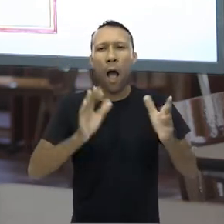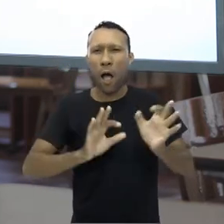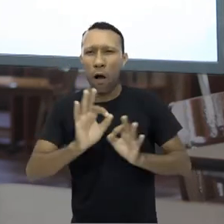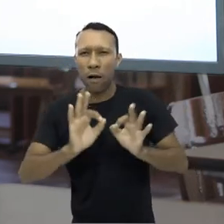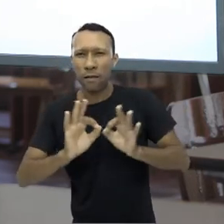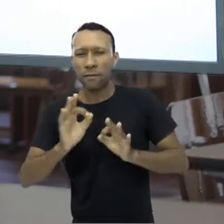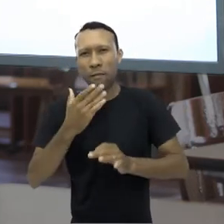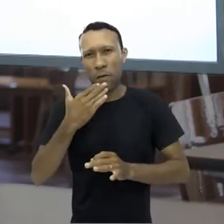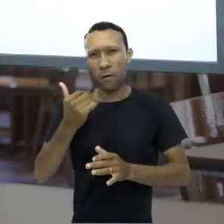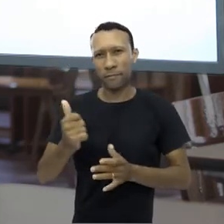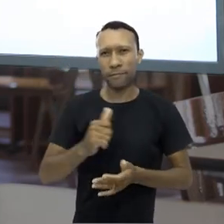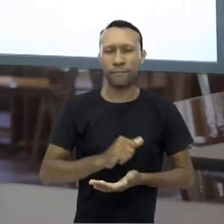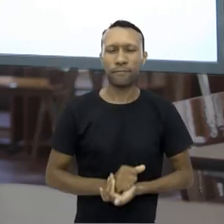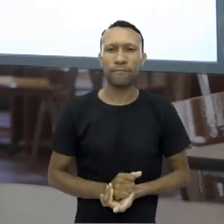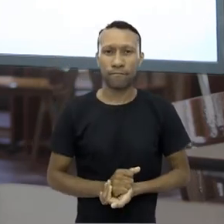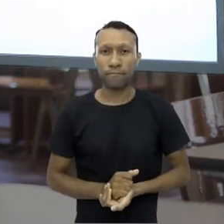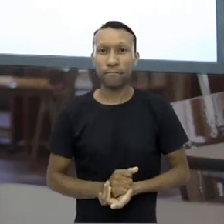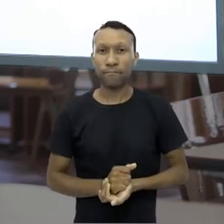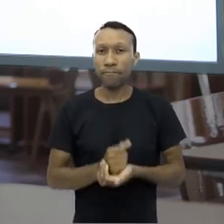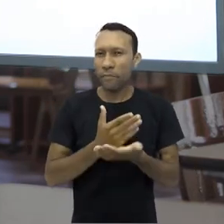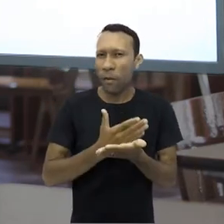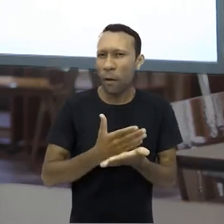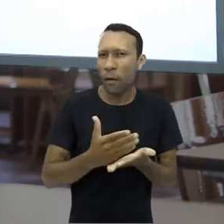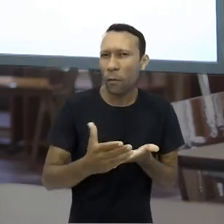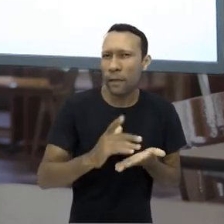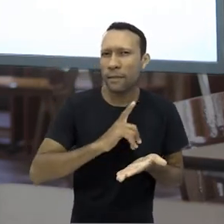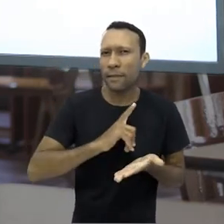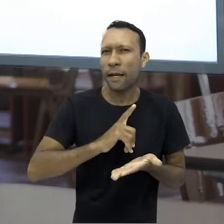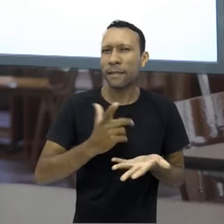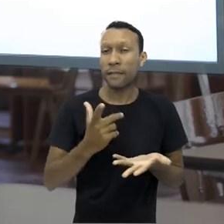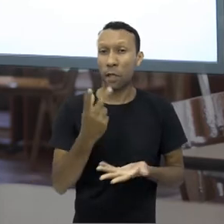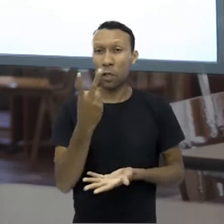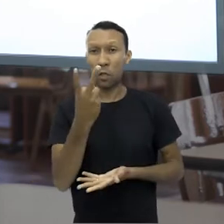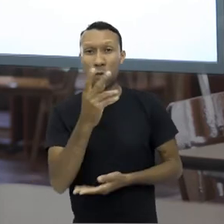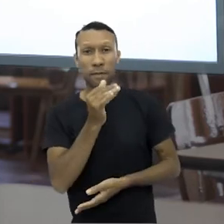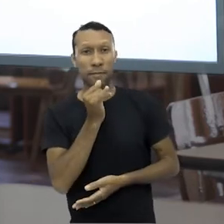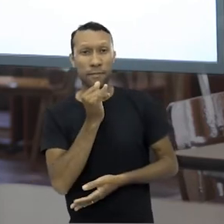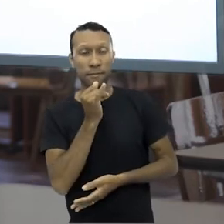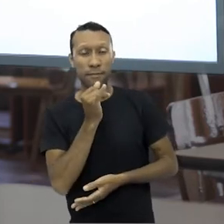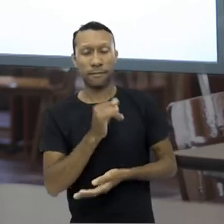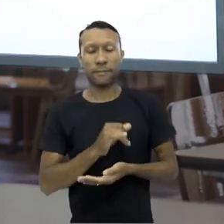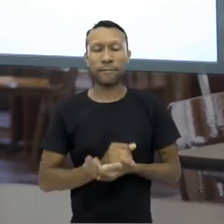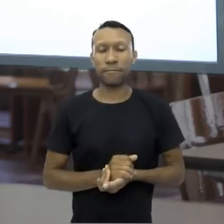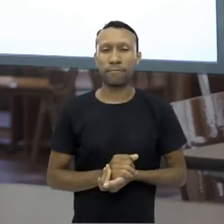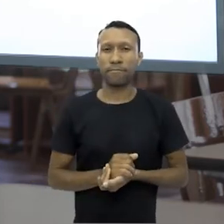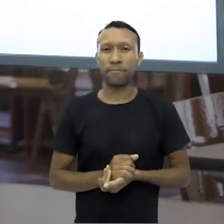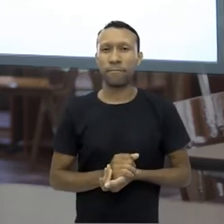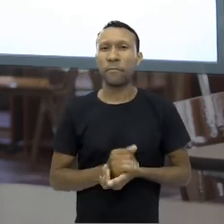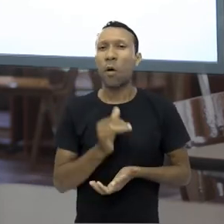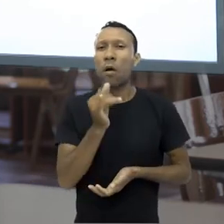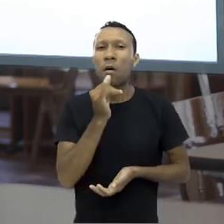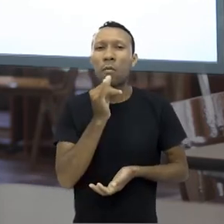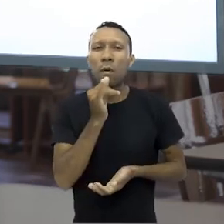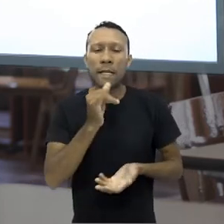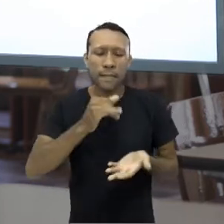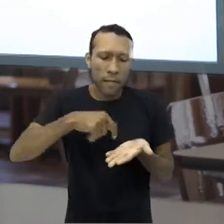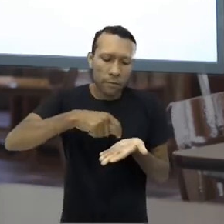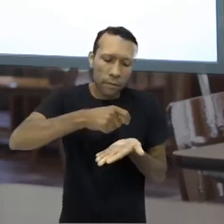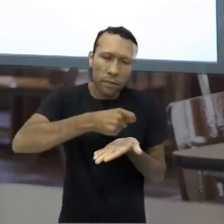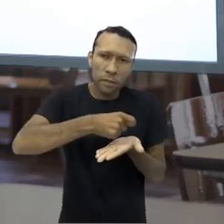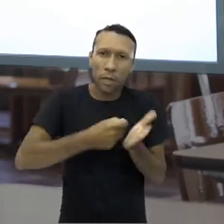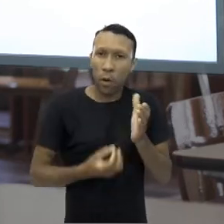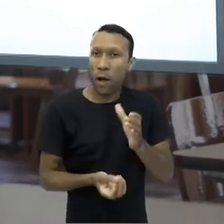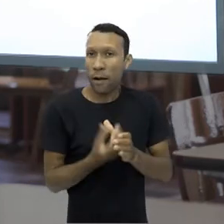certo? Aí, ó, para a gente começar aqui, eu trouxe dois exemplos, tá bom? O exemplo da construção de uma planta